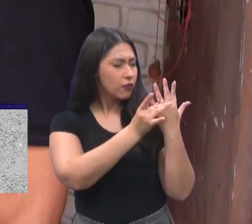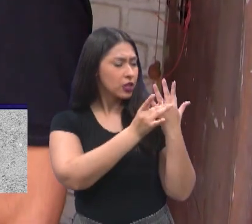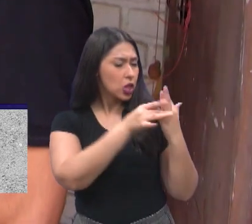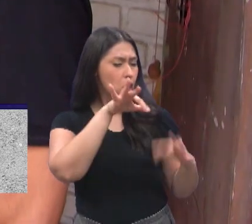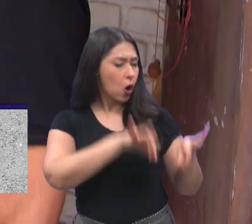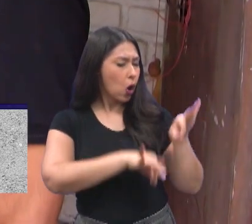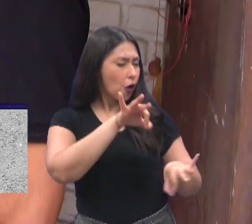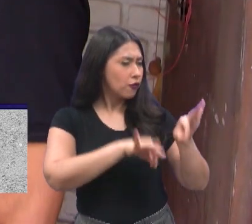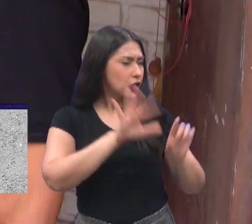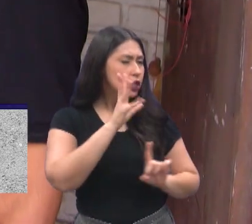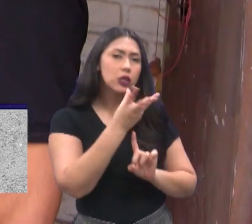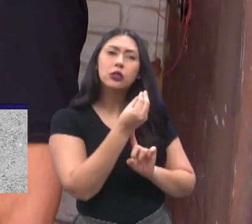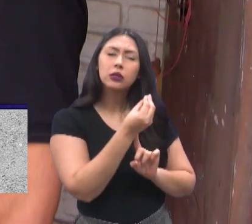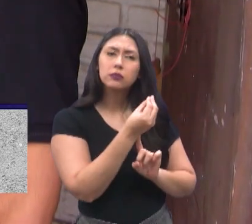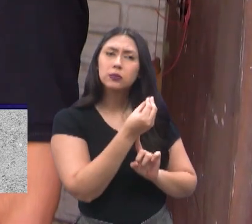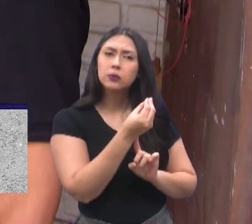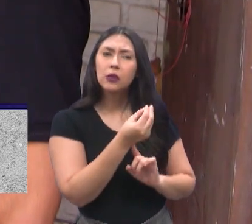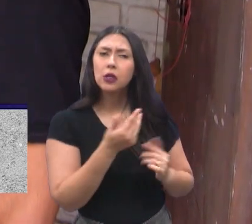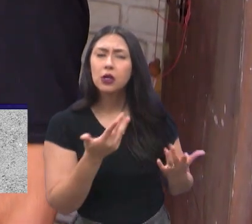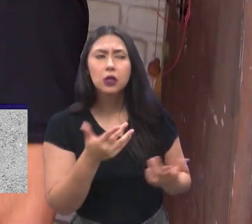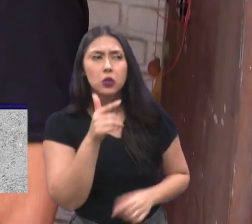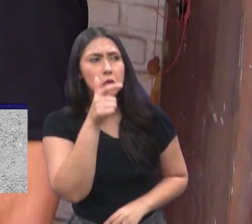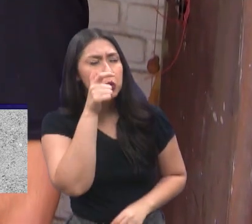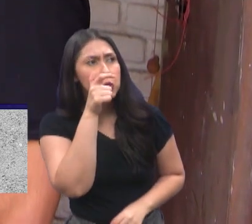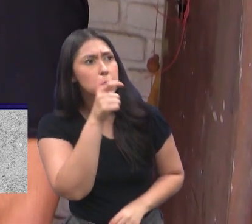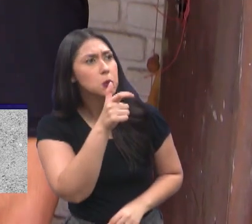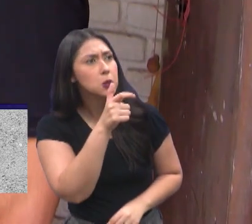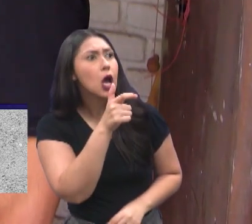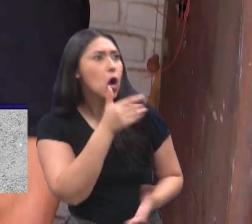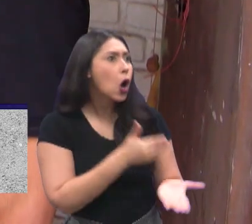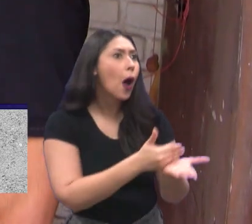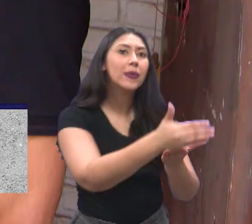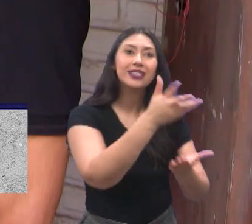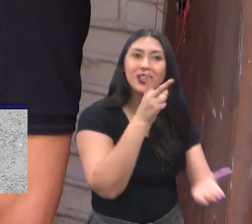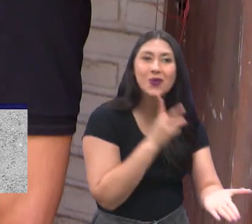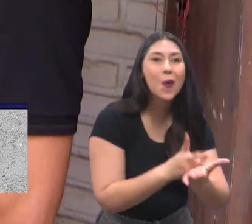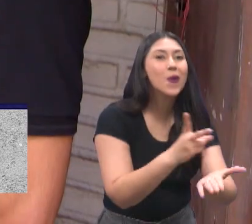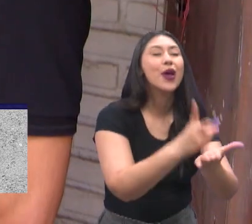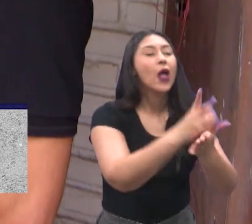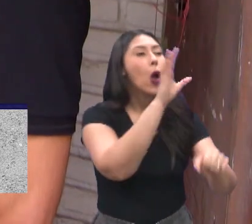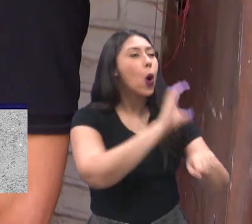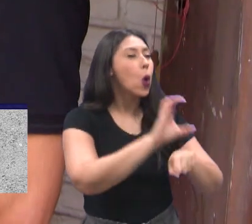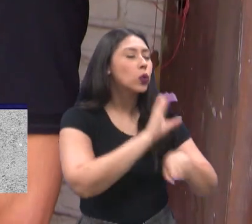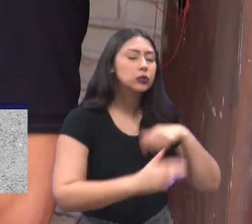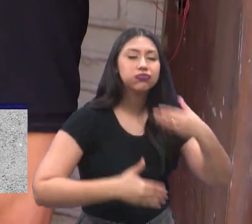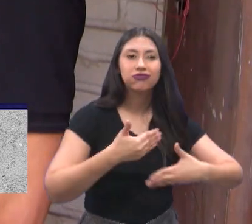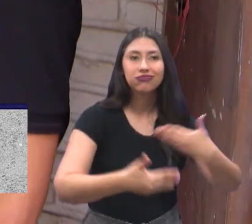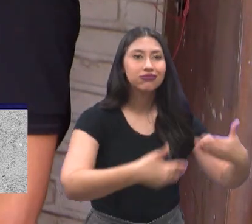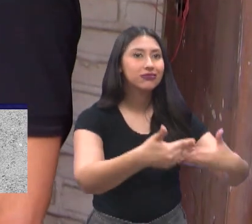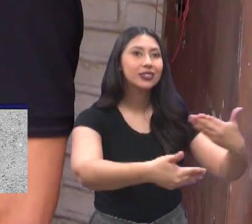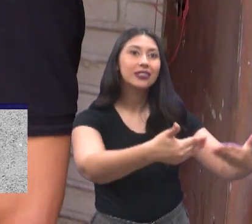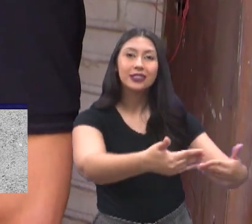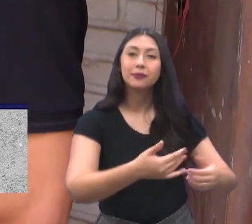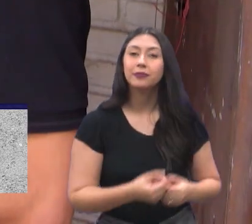joalheria artesanal. E aí eu nunca mais parei de fazer. Eu fui fazer esse curso e nunca mais parei. E o que a gente